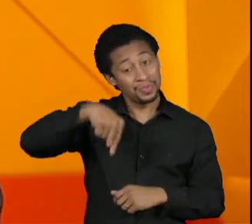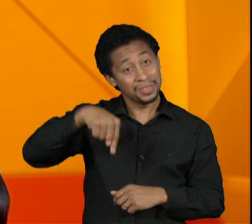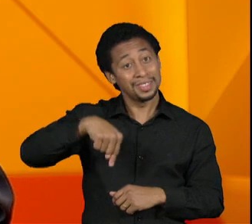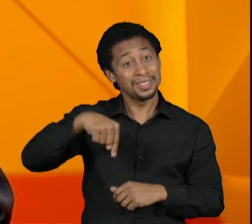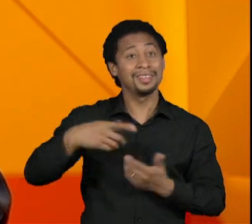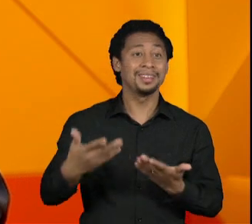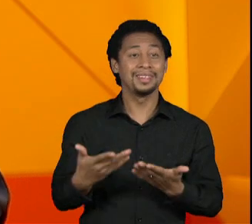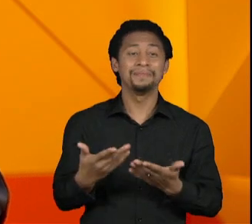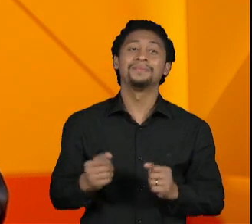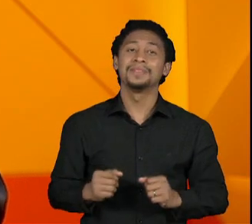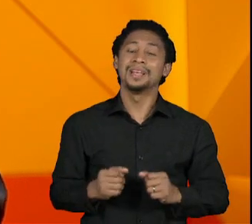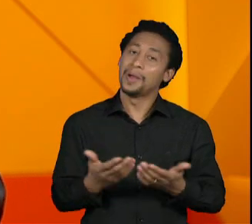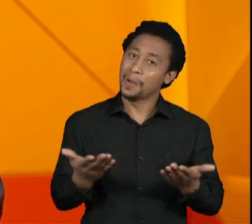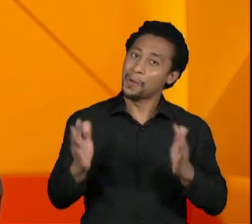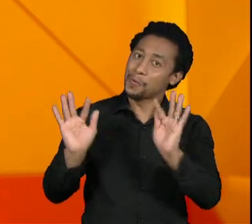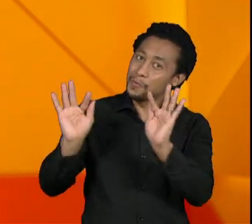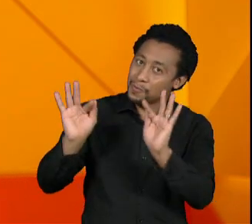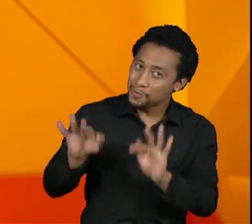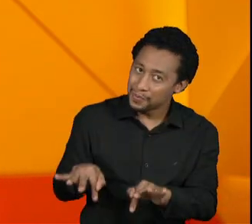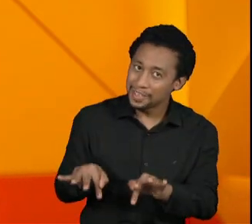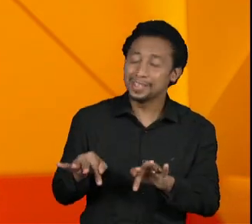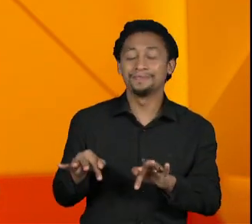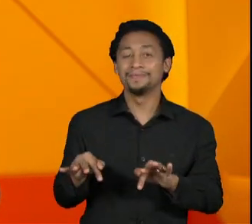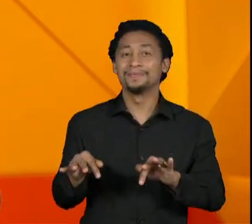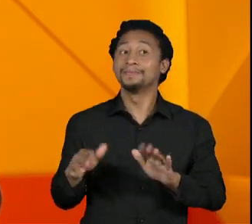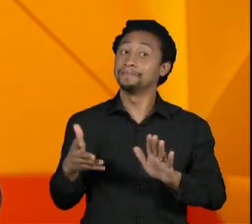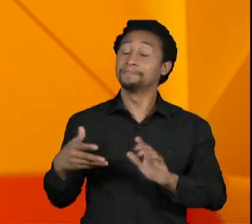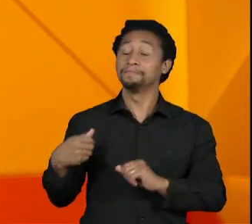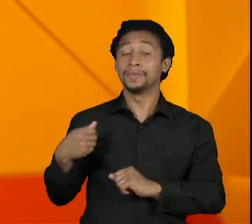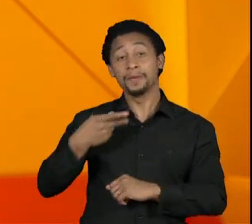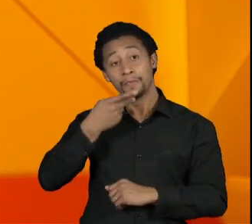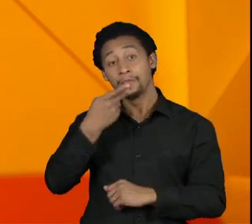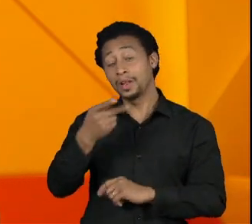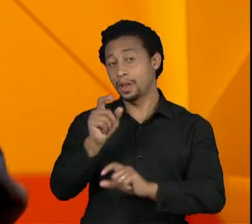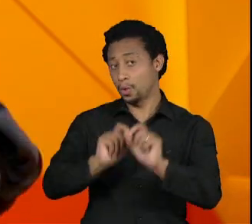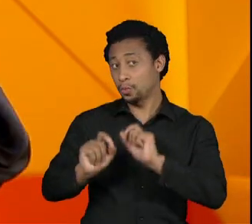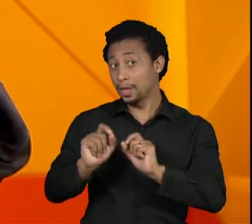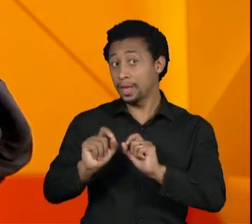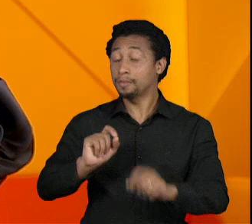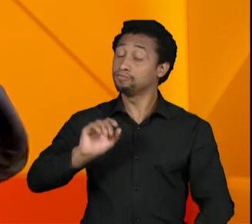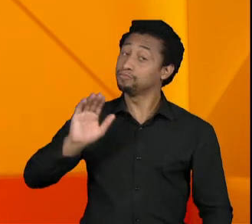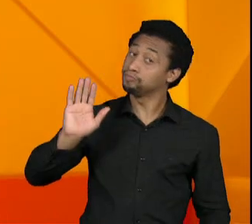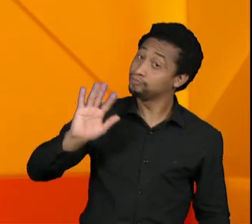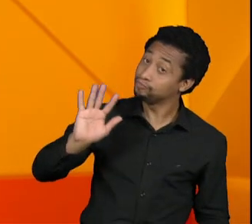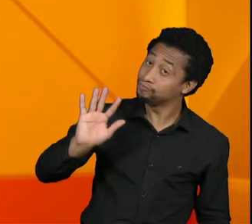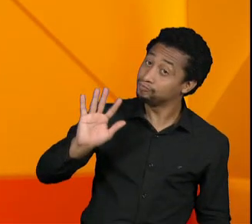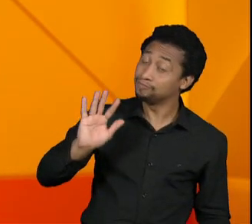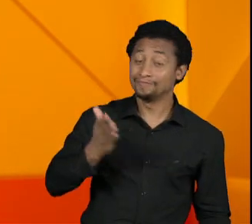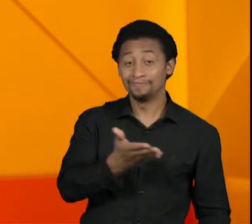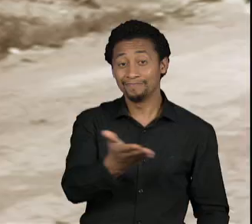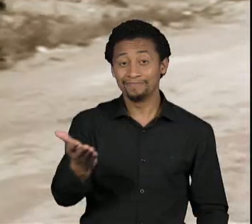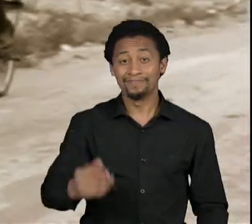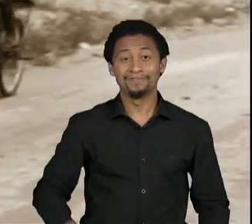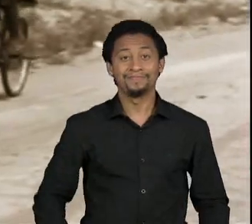Para a gente finalizar, eu quero encerrar com uma palavra em creole que significa tchau. Mantenhas!